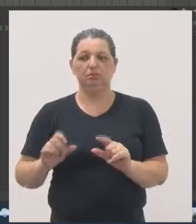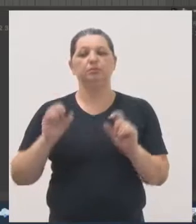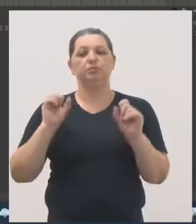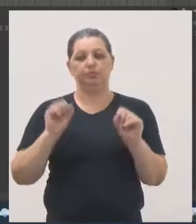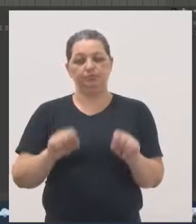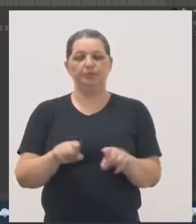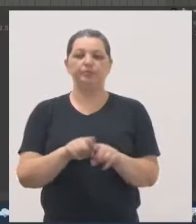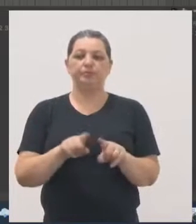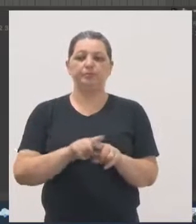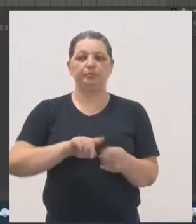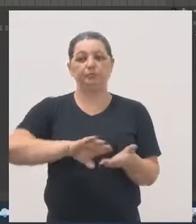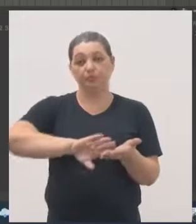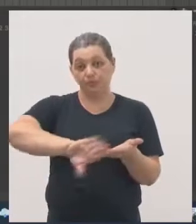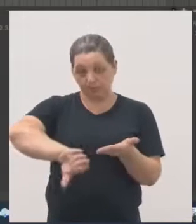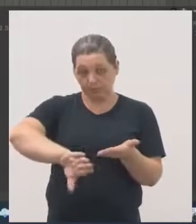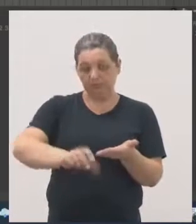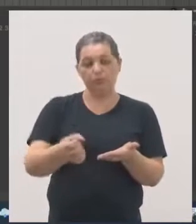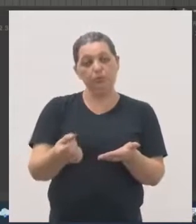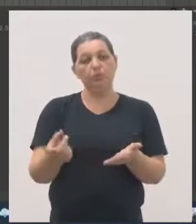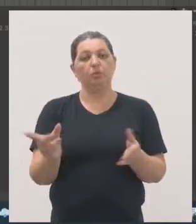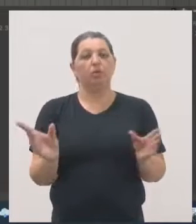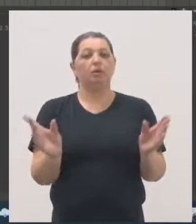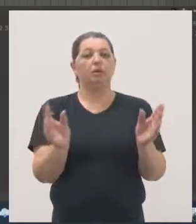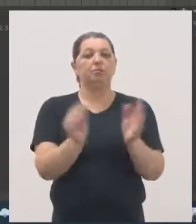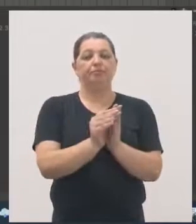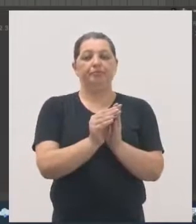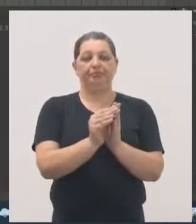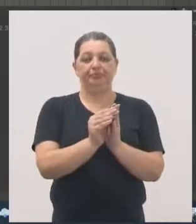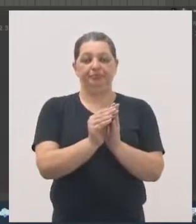desselecionar, e aí ele só vai ficar aquele...